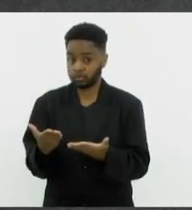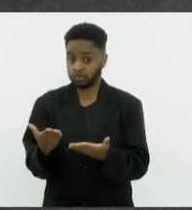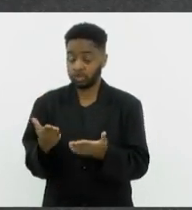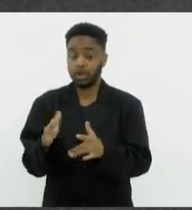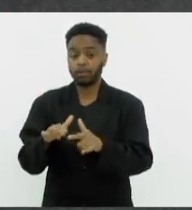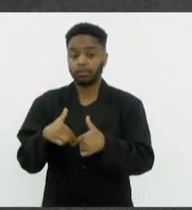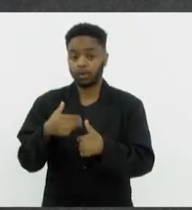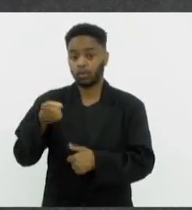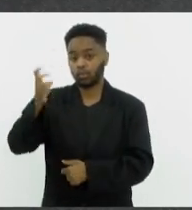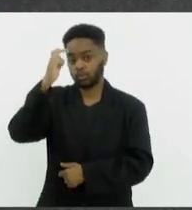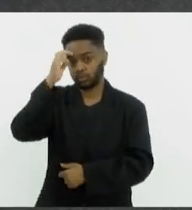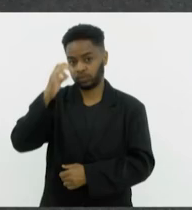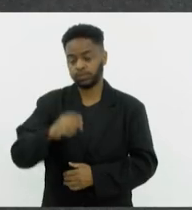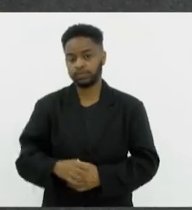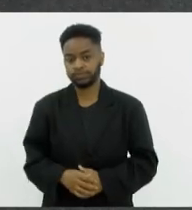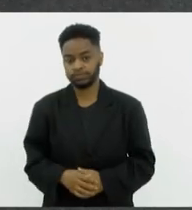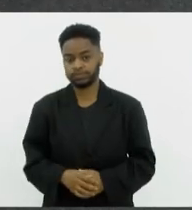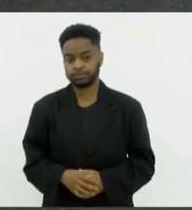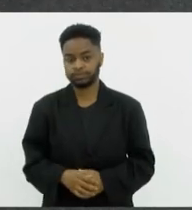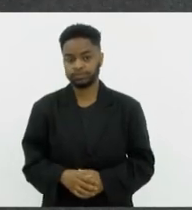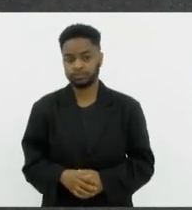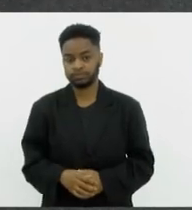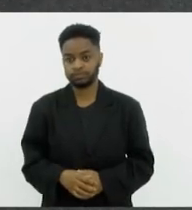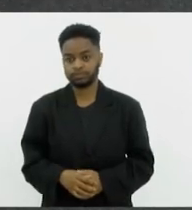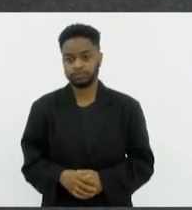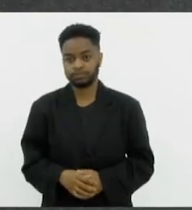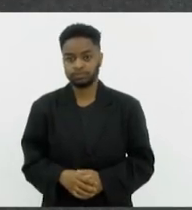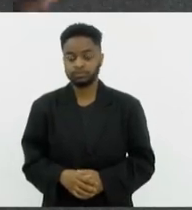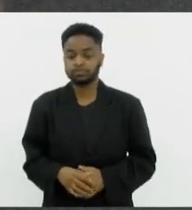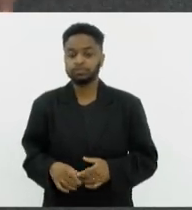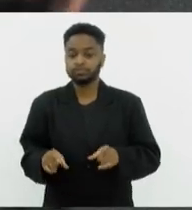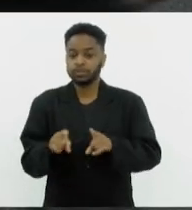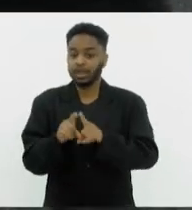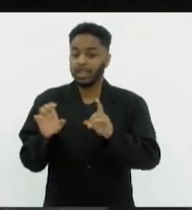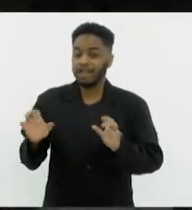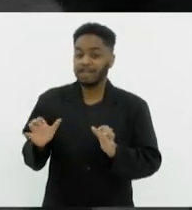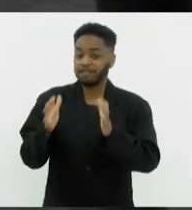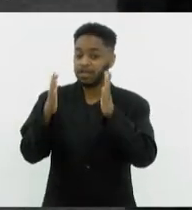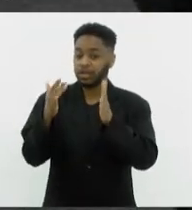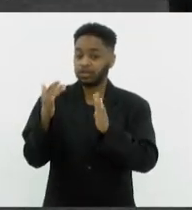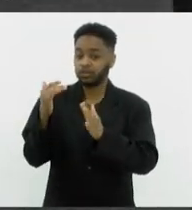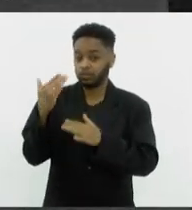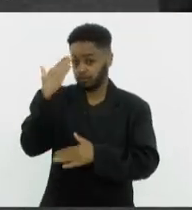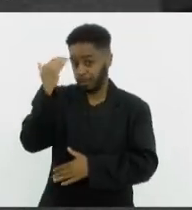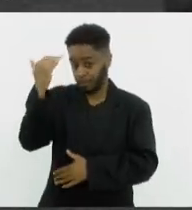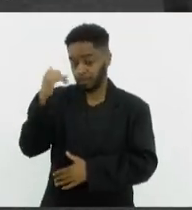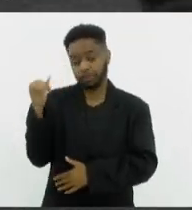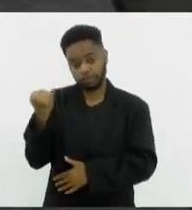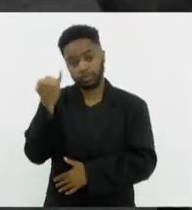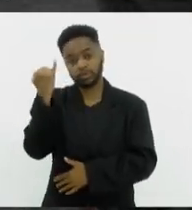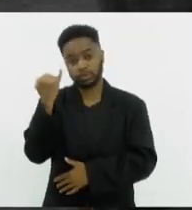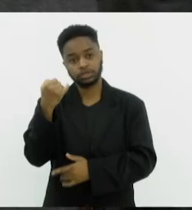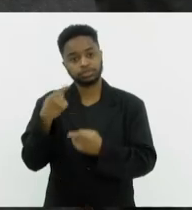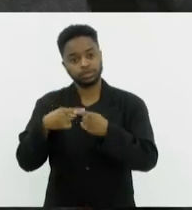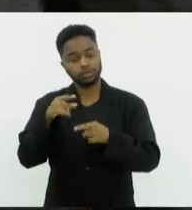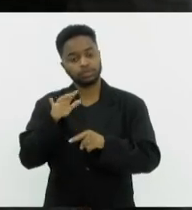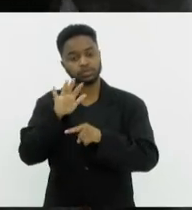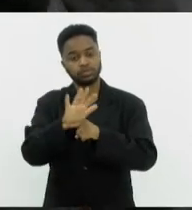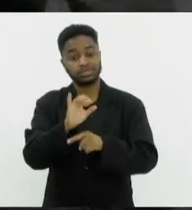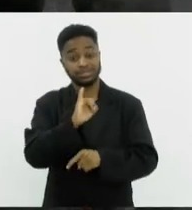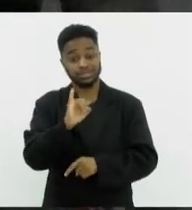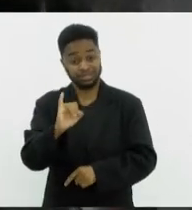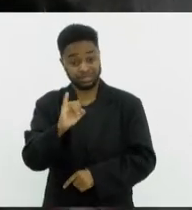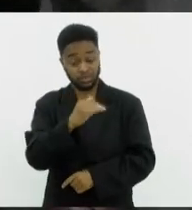da cultura. E os grandes eventos são muito importantes para isso. Se o